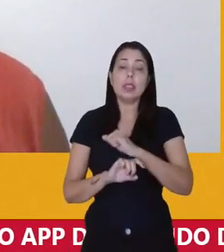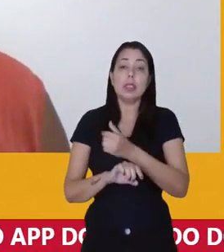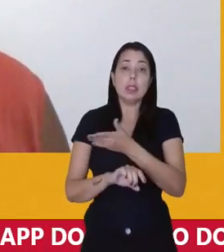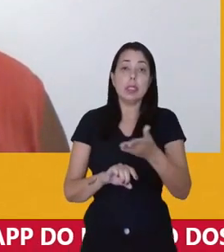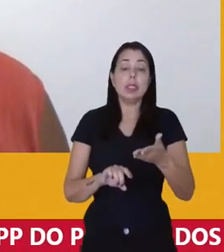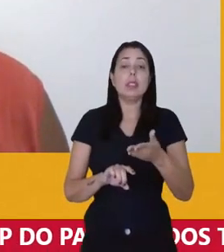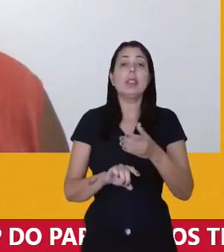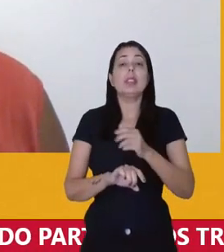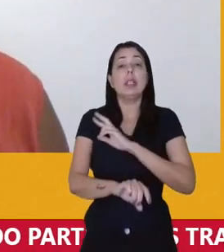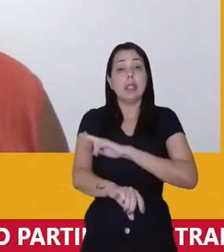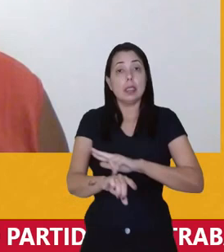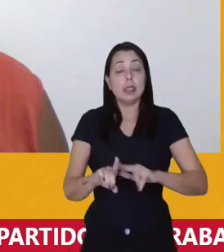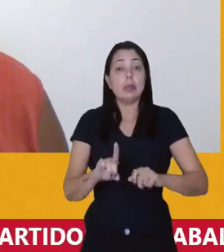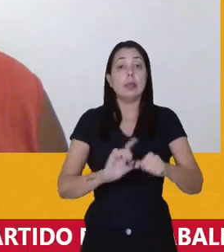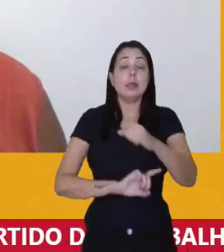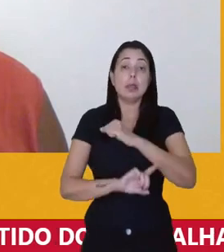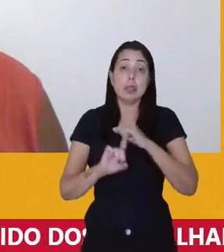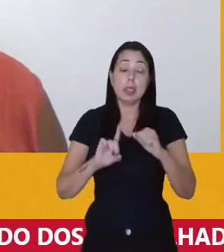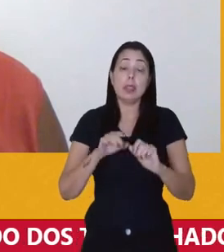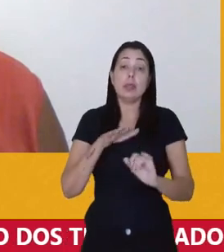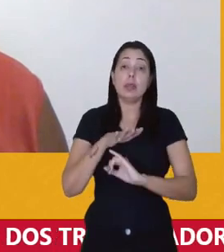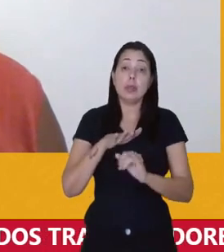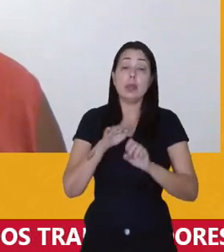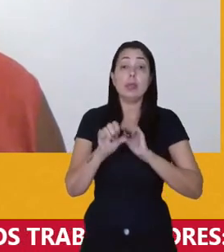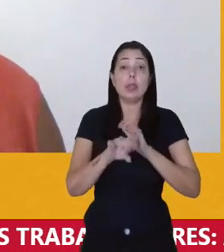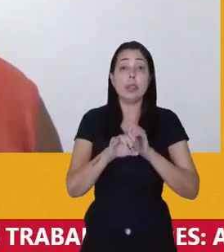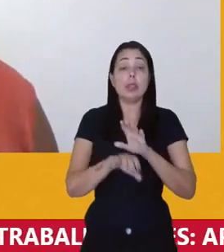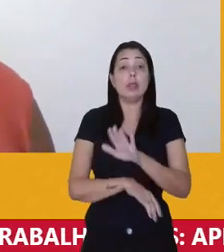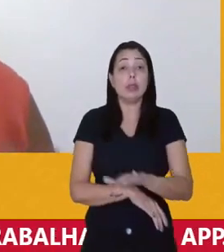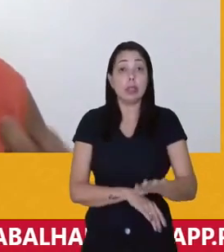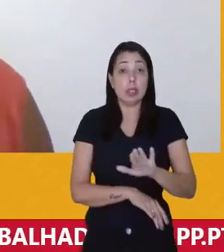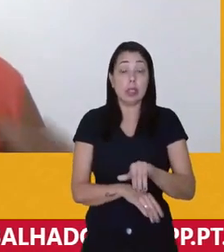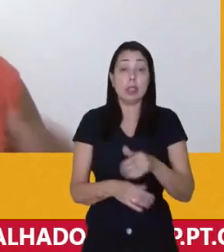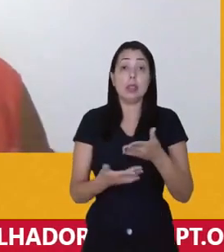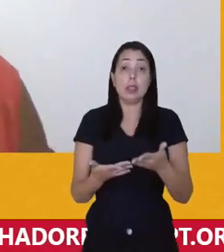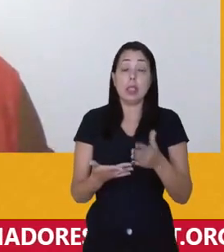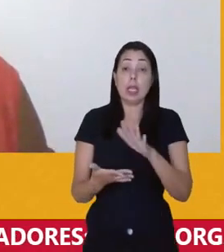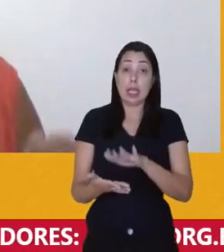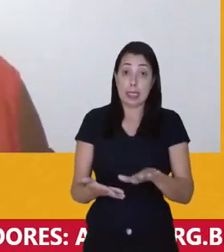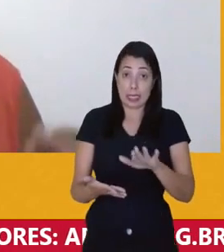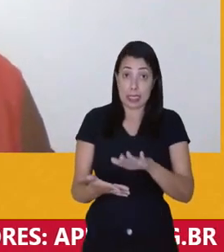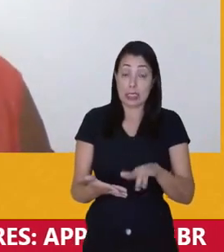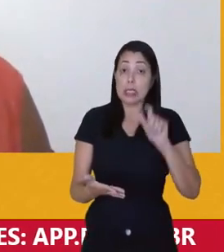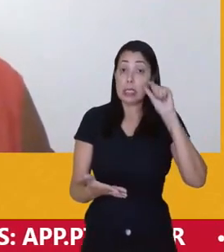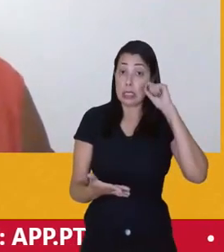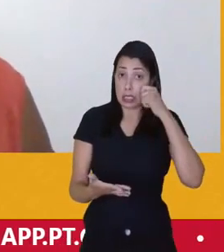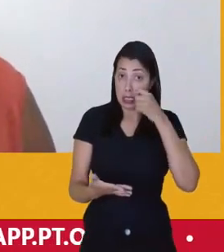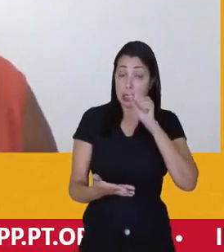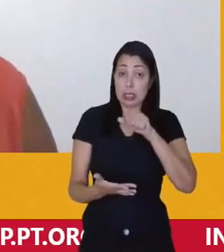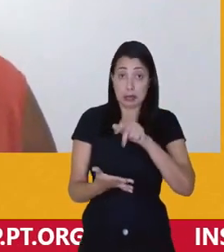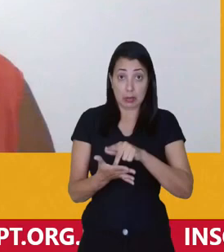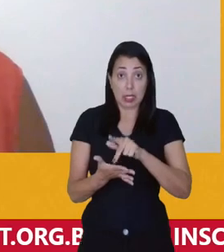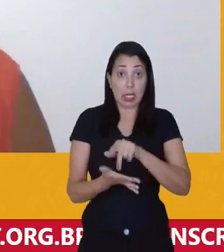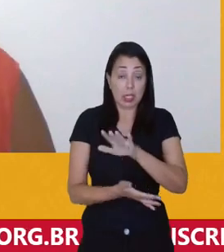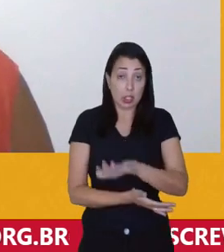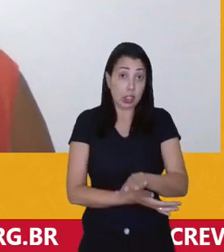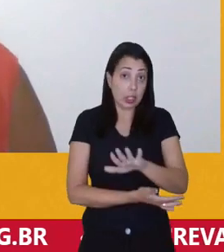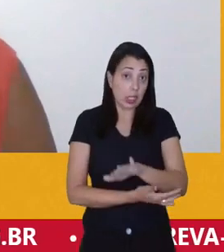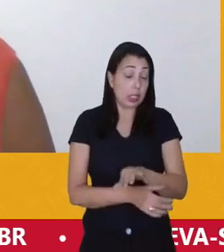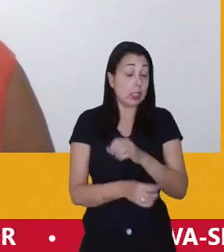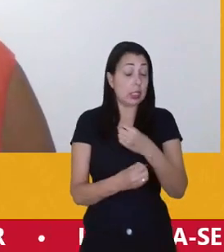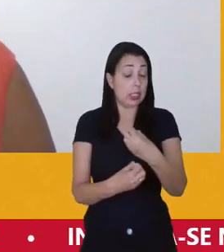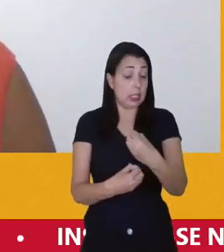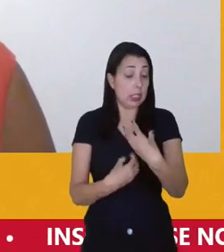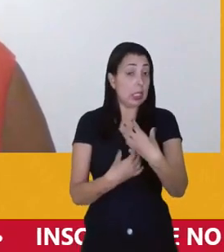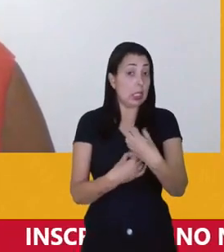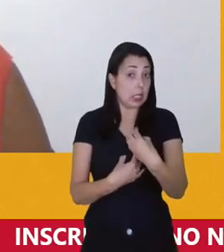racismo institucional colocado pelas instituições de educação infantil. E aí, as crianças negras, como crianças negras, elas nos ensinam